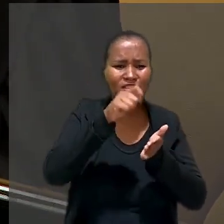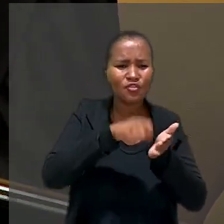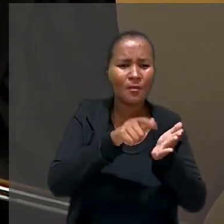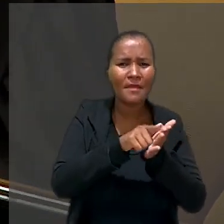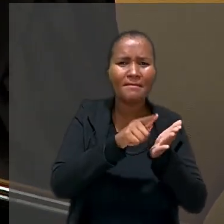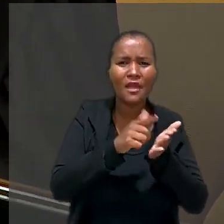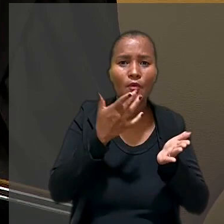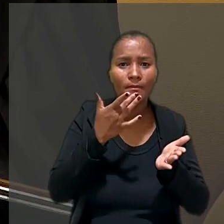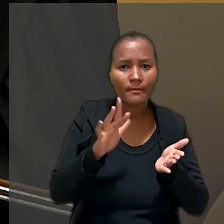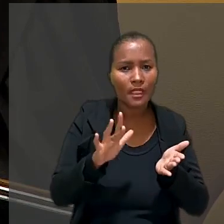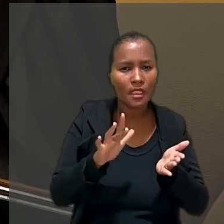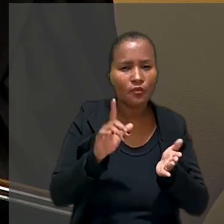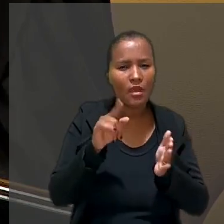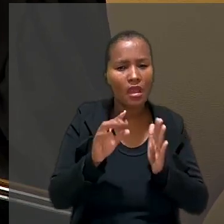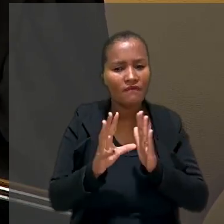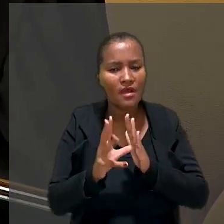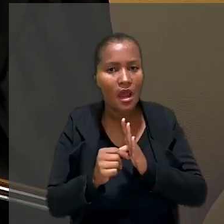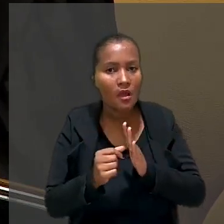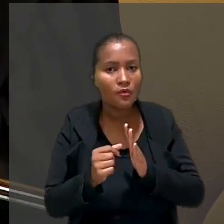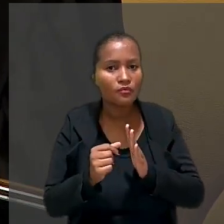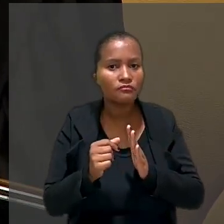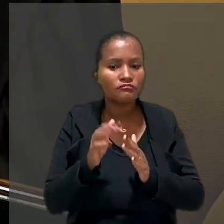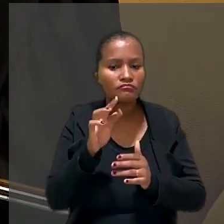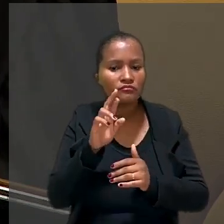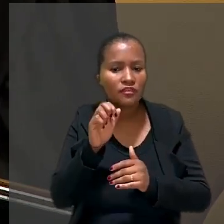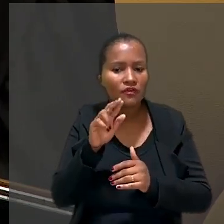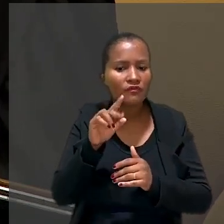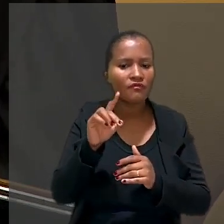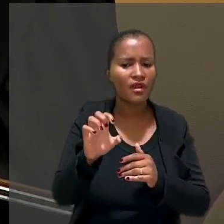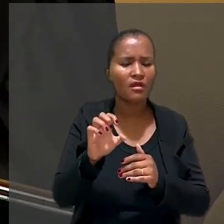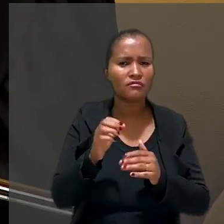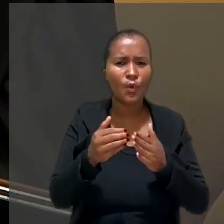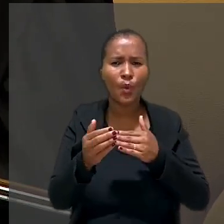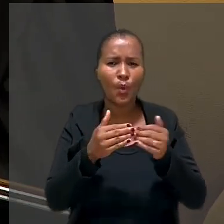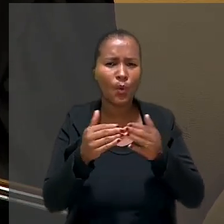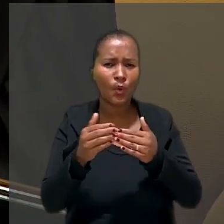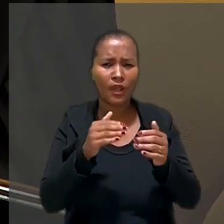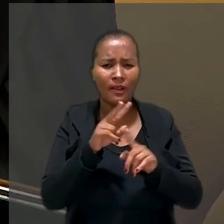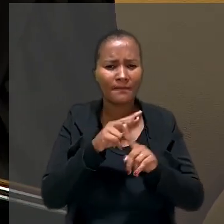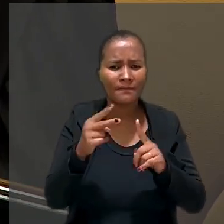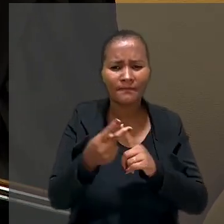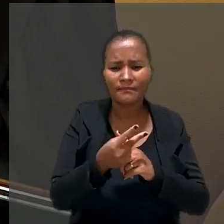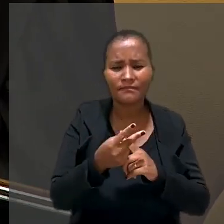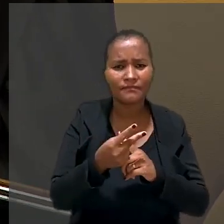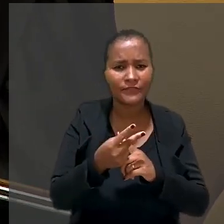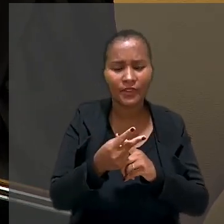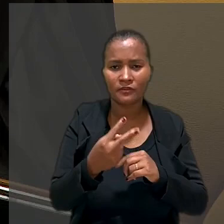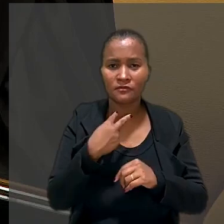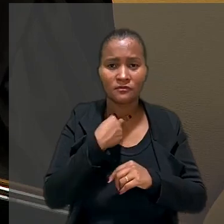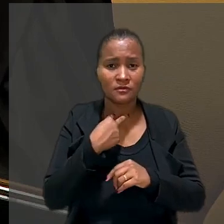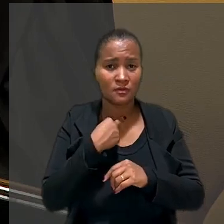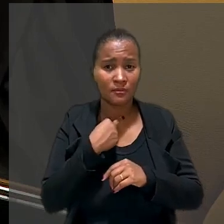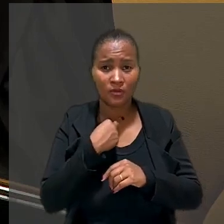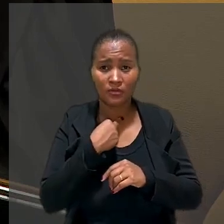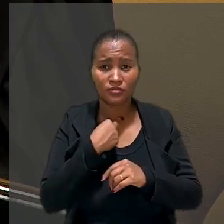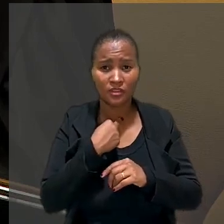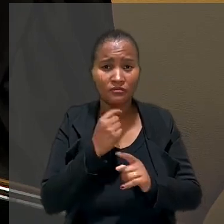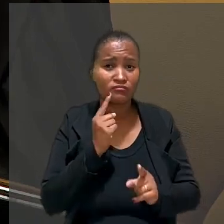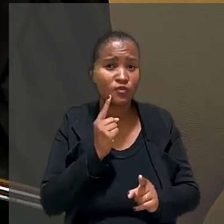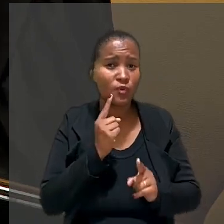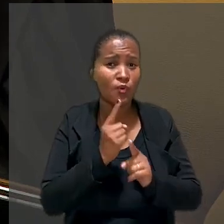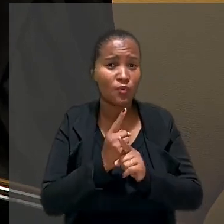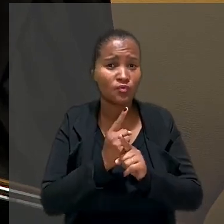em branco há uma fraude, ou seja, sob qualquer prisma que se analise, não dá para ir